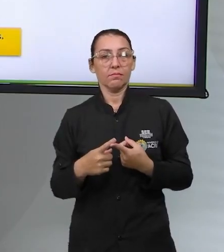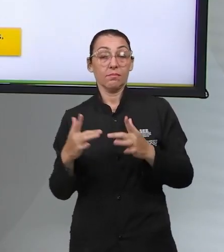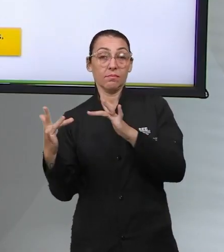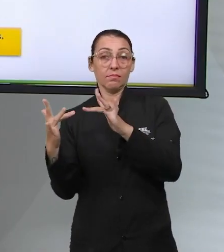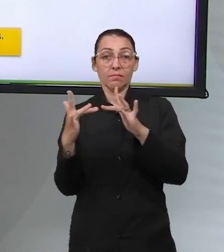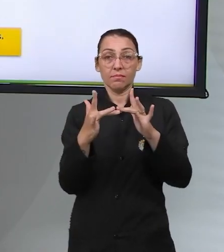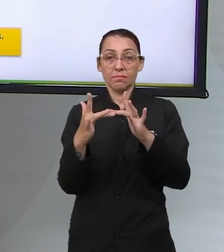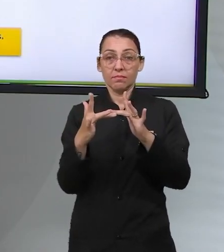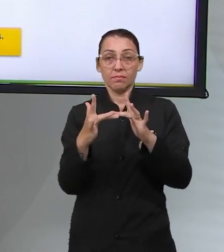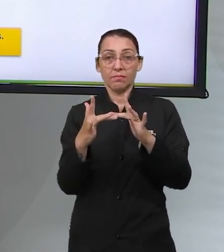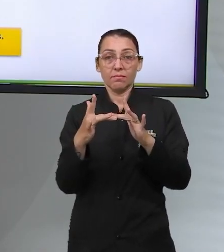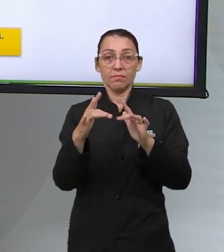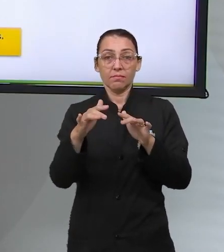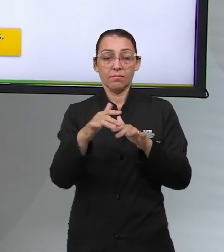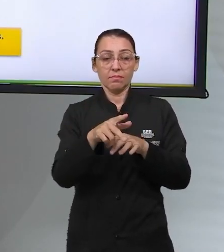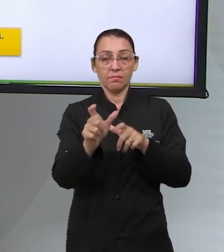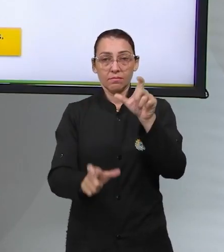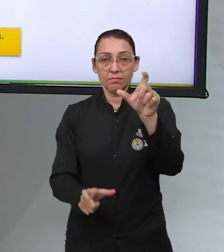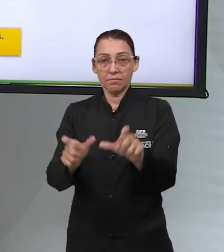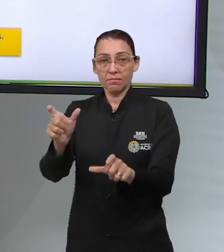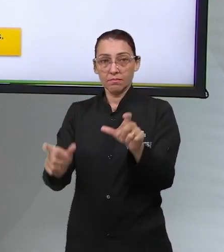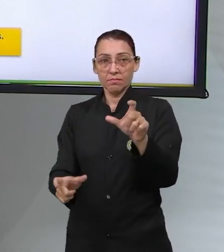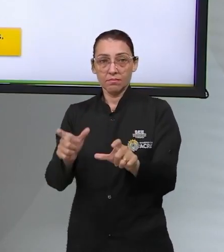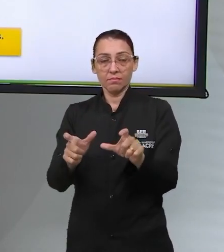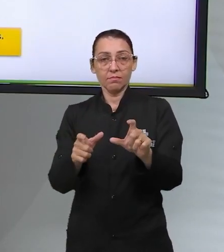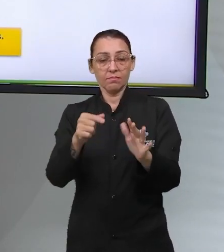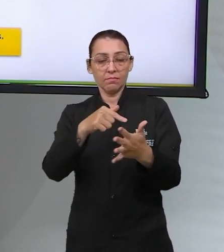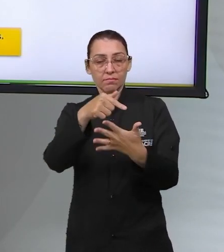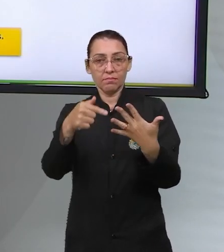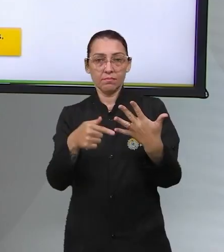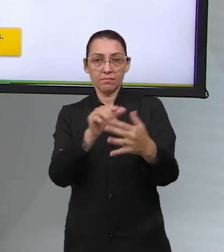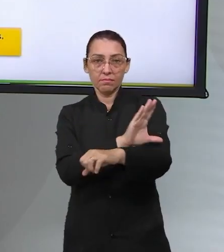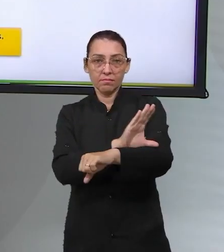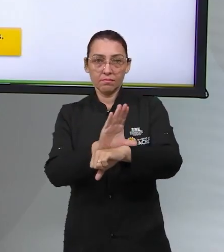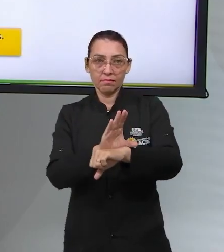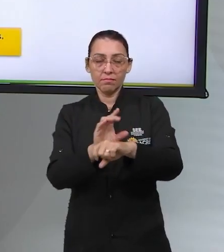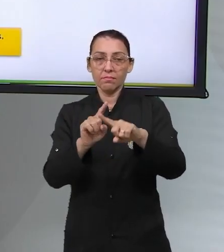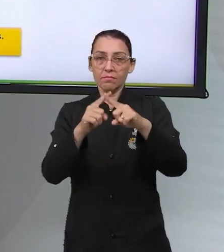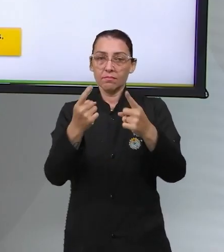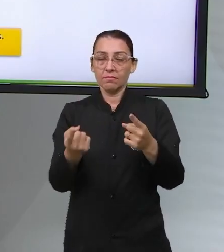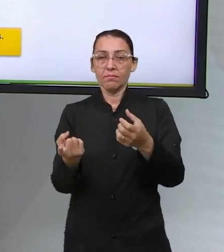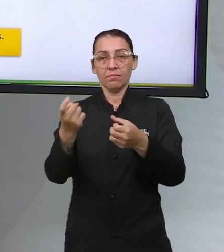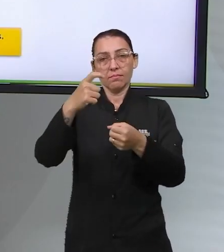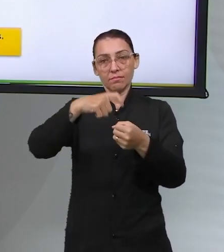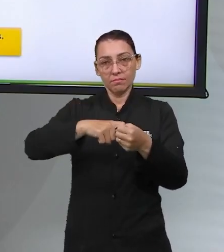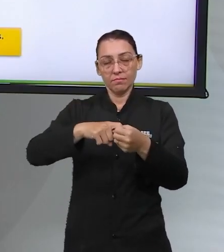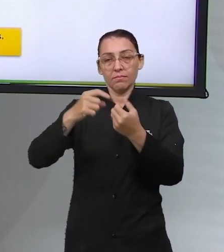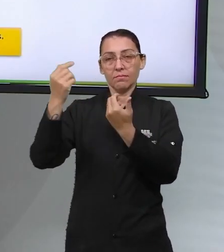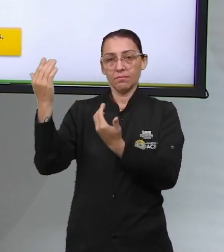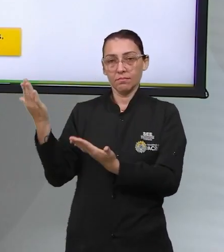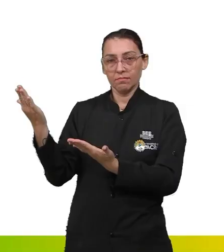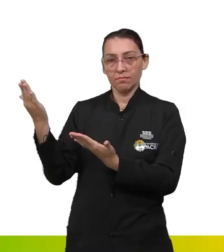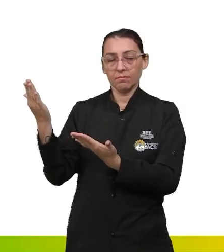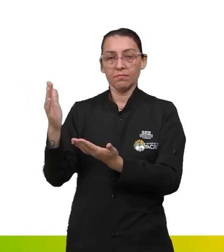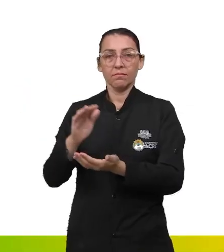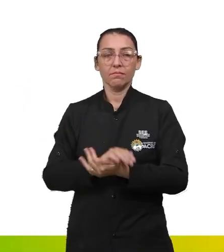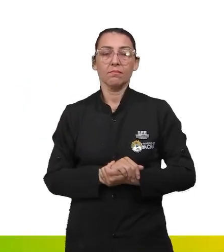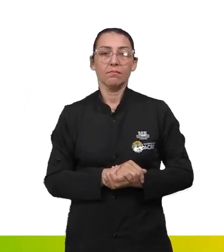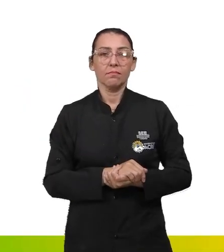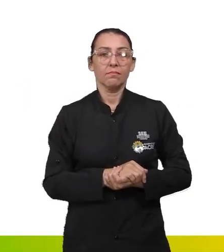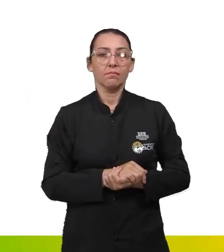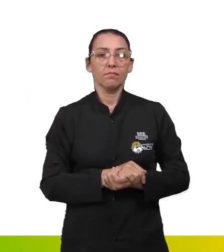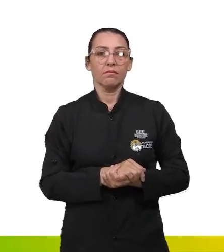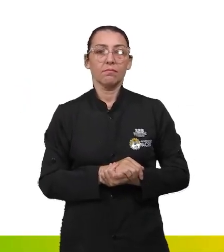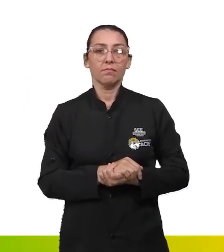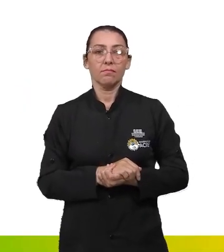contato do público com um determinado elemento cultural. Mas vamos retomar aqui, na nossa projeção, nós temos aqui